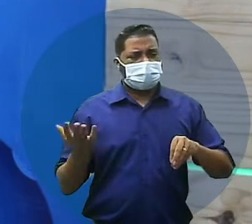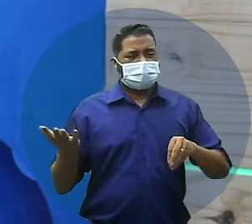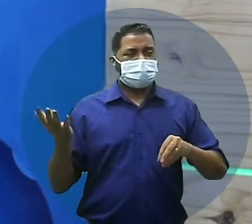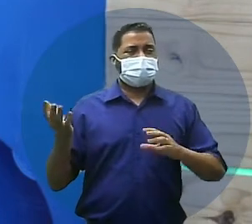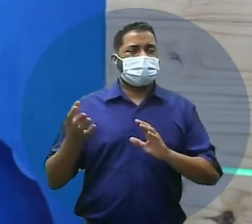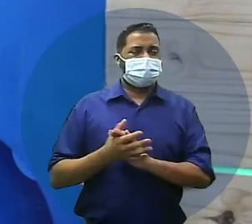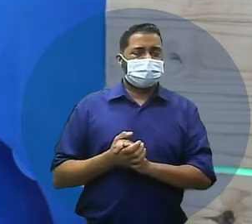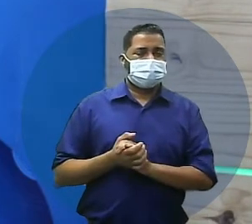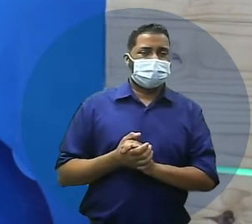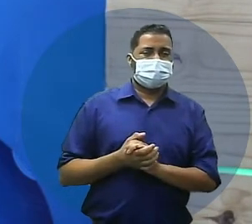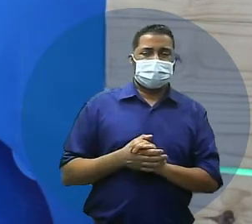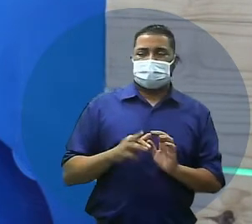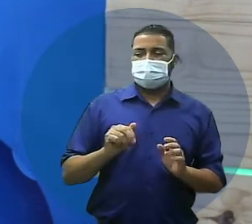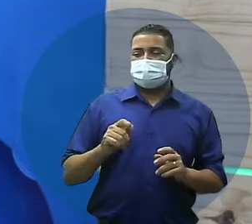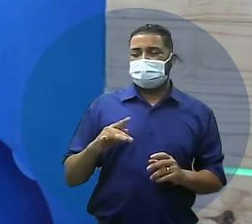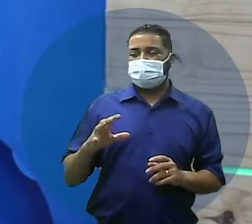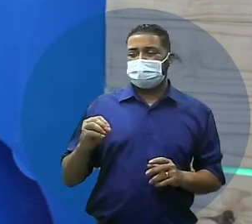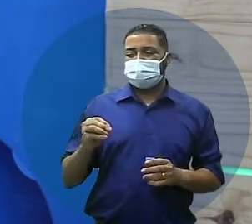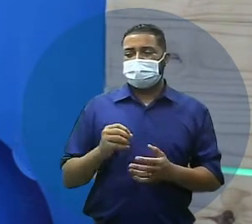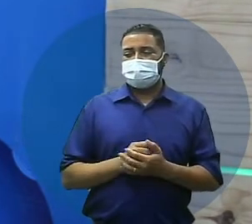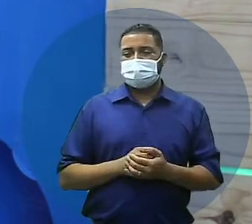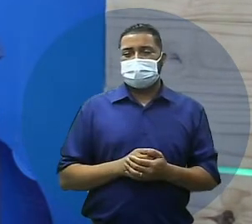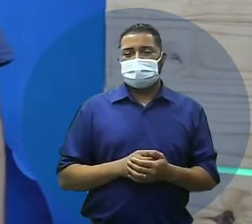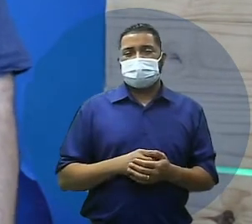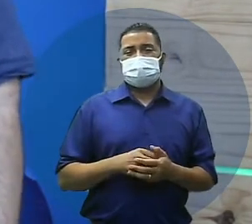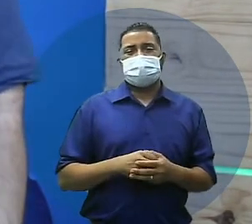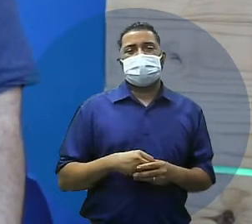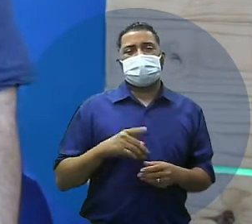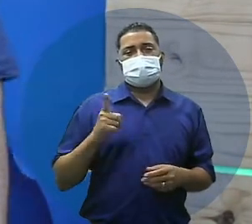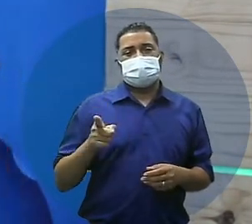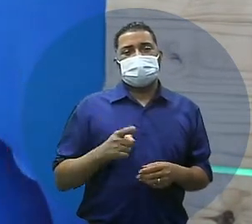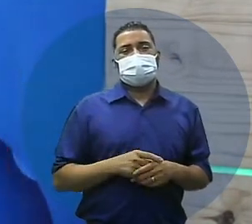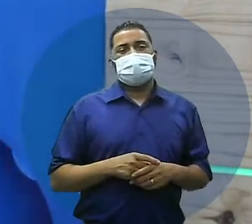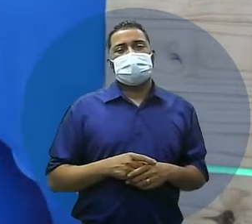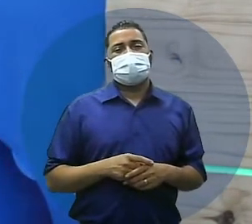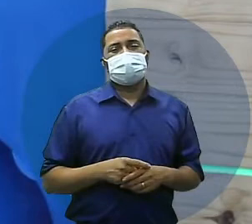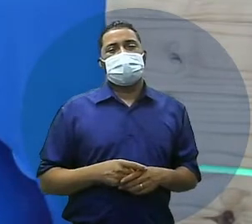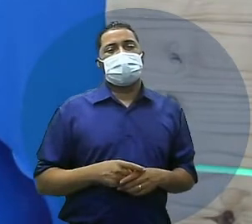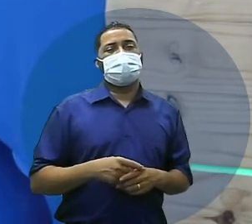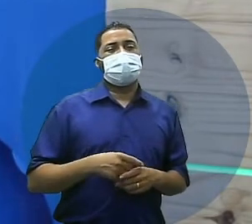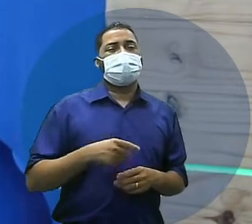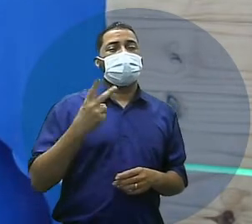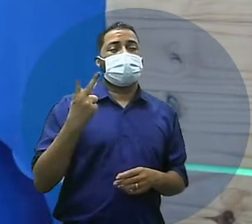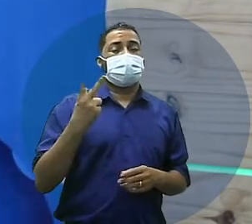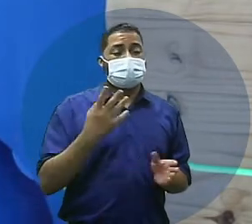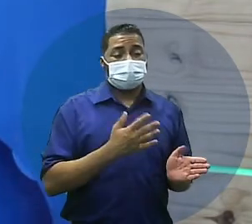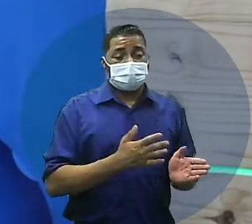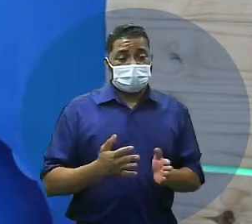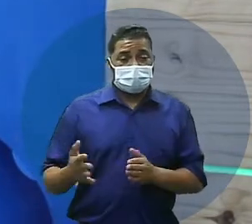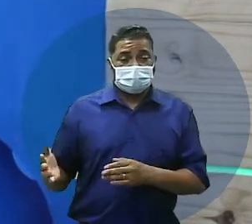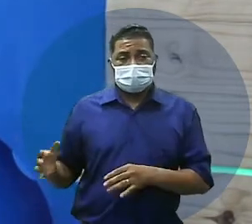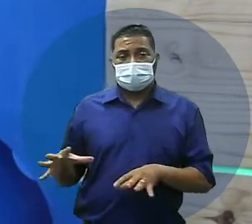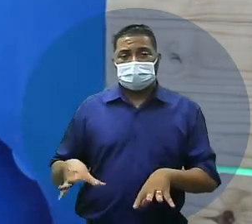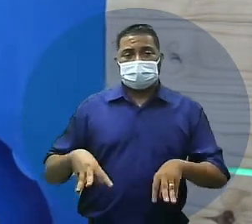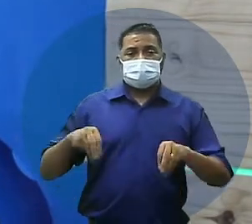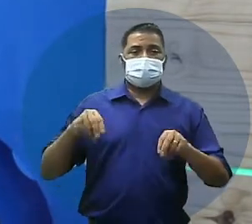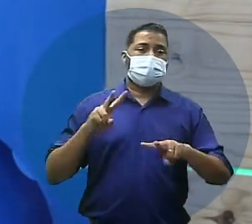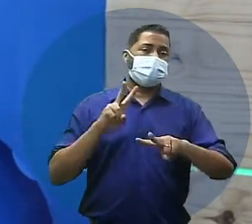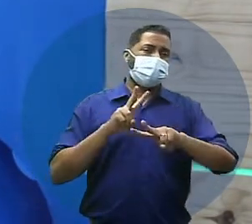olha, Albertão. Fernando Noronha, gente, foi durante 2 períodos uma